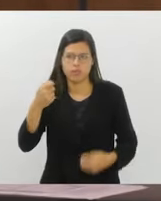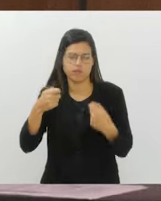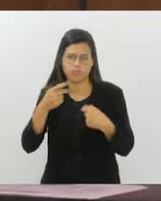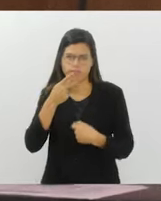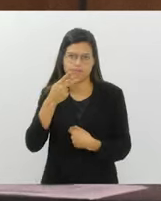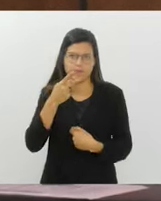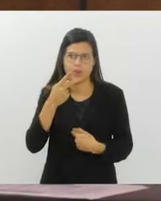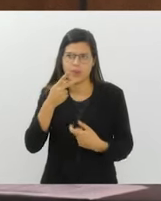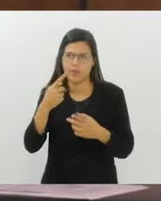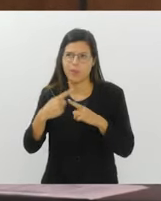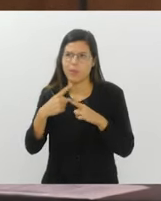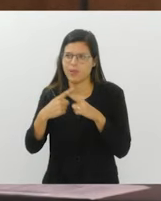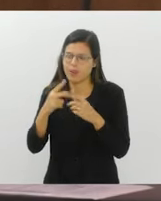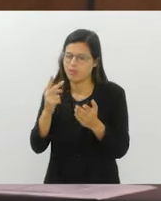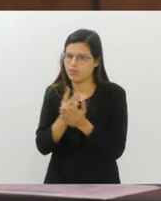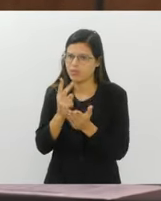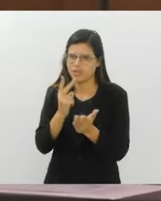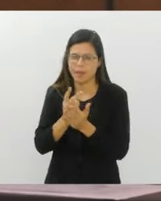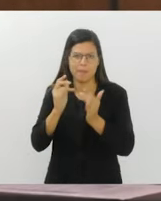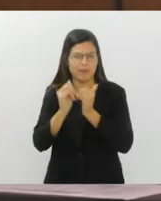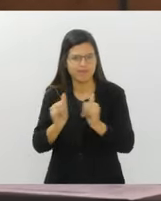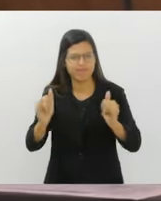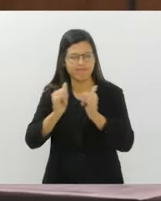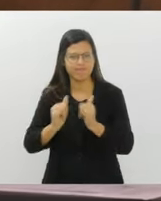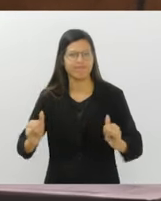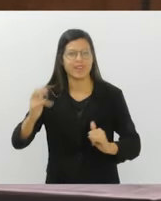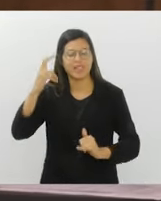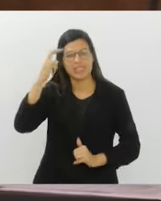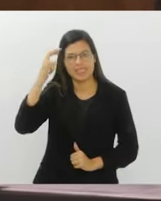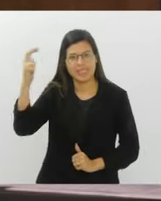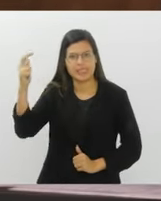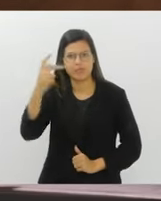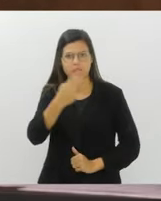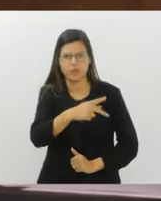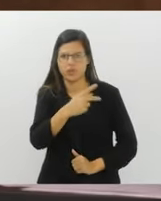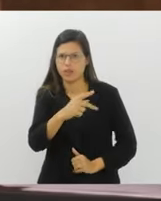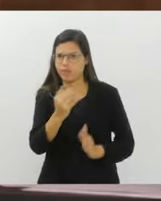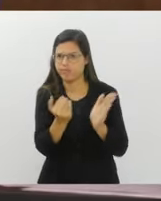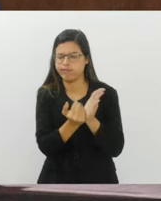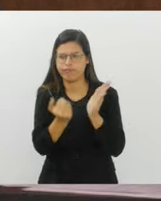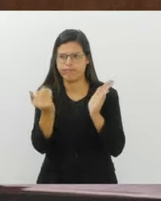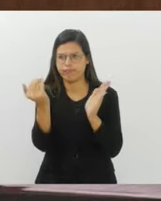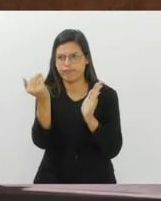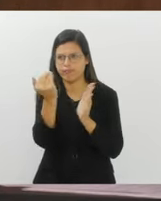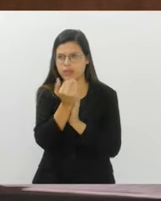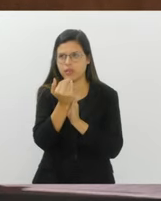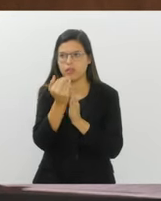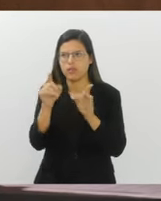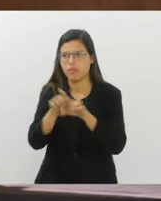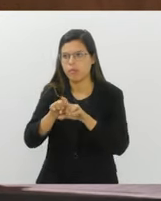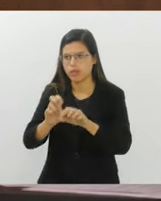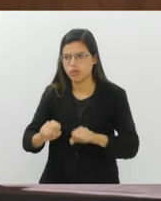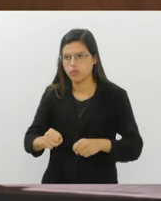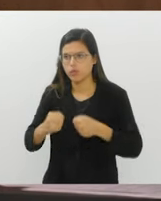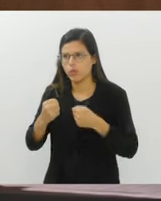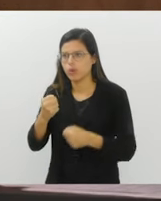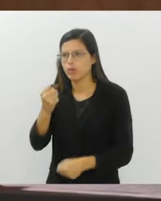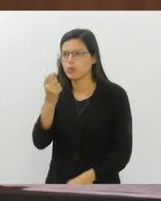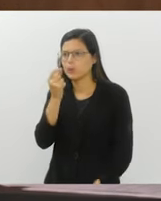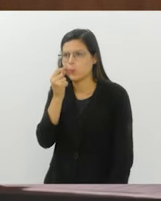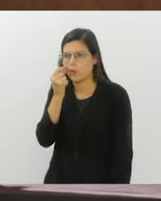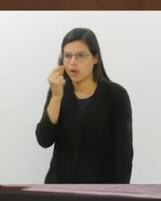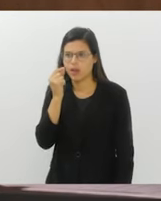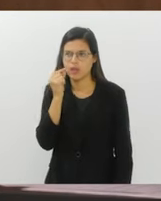um garoto propaganda dele, porque eu acho que assim, a sabedoria dele está acima da média e a sua dedicação. O Ratinho,